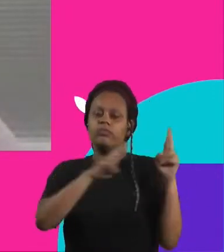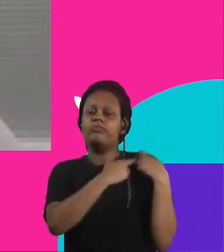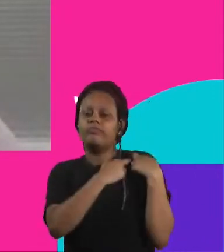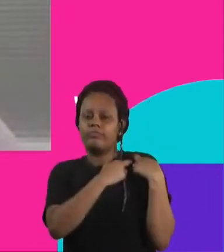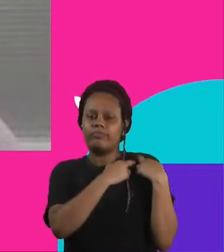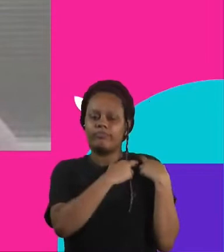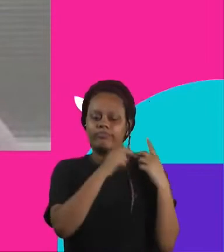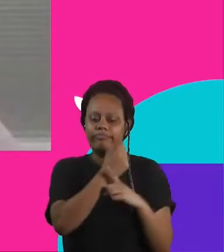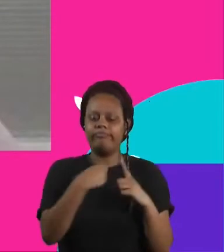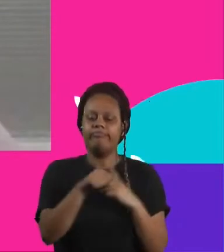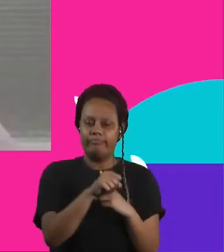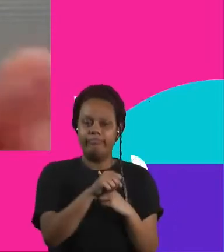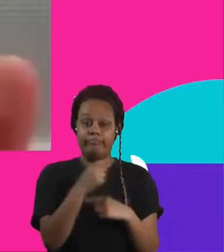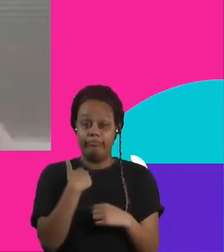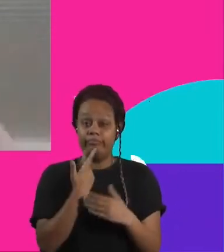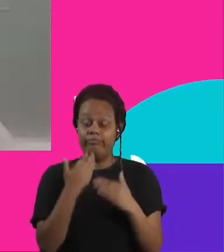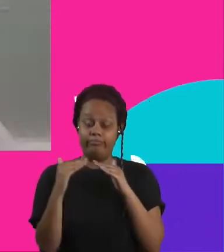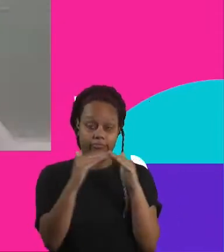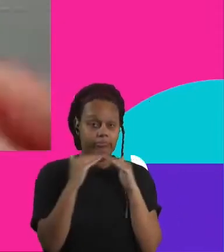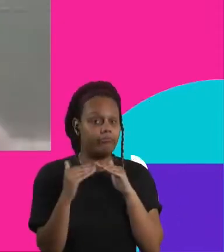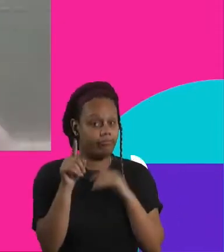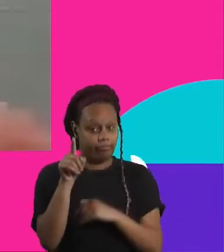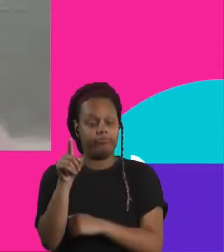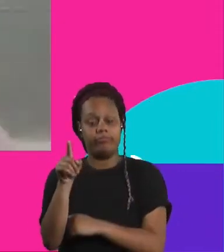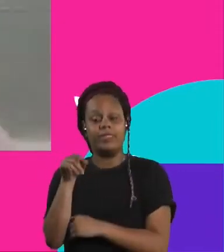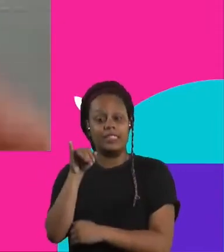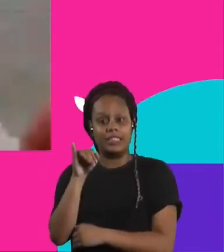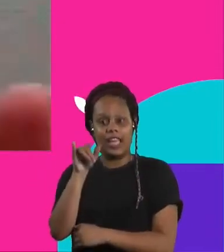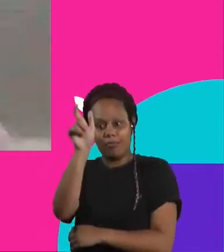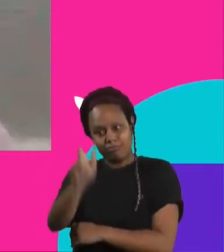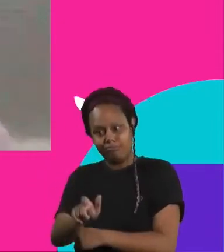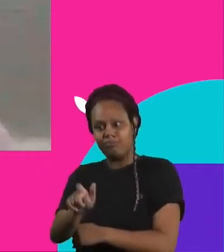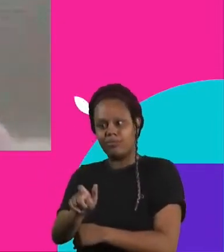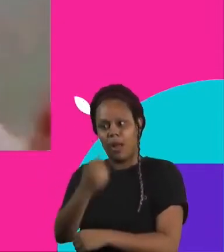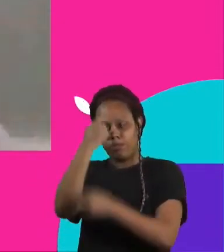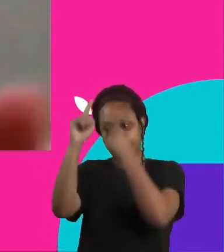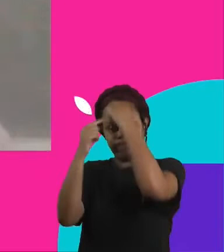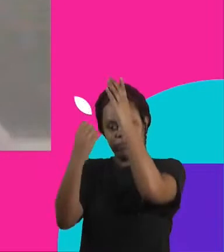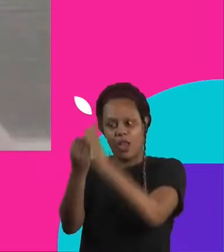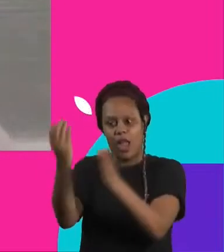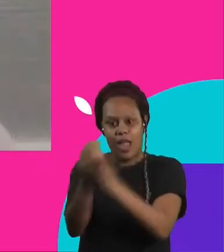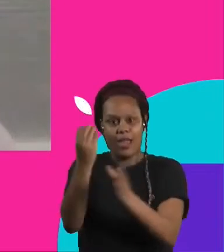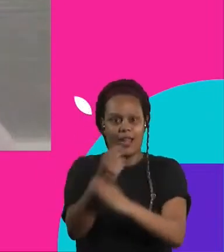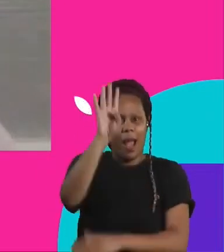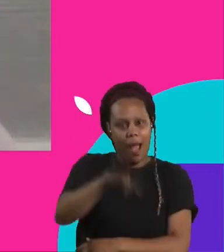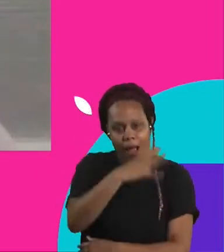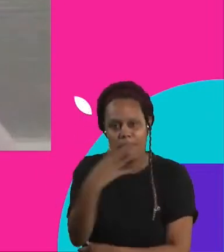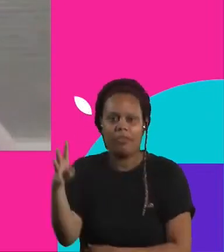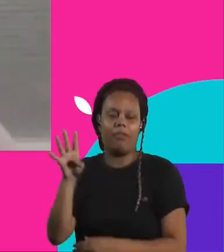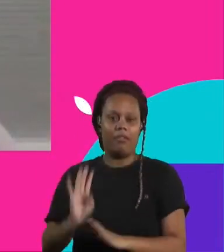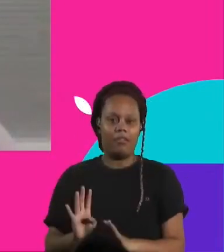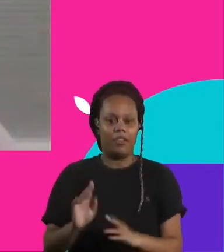Então, eu concordo com o Gabriel, acho que se alguém inventar um aplicativo, uma fórmula, uma planilha de Excel, enfim, o que for,